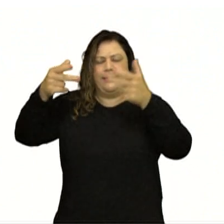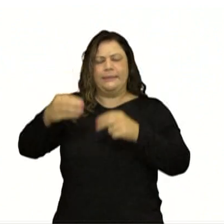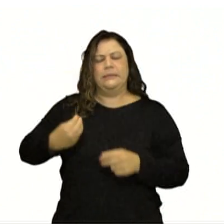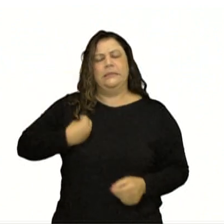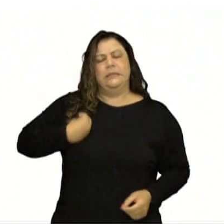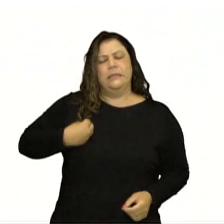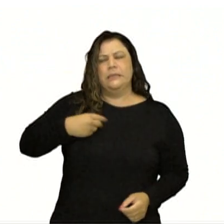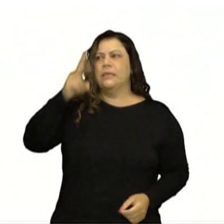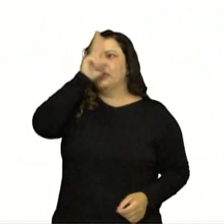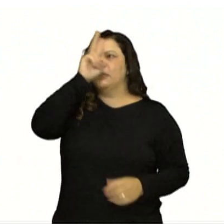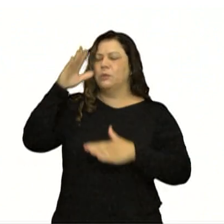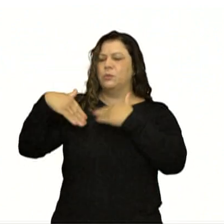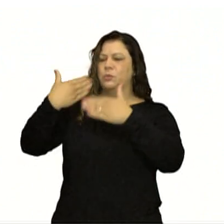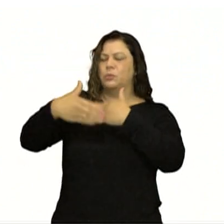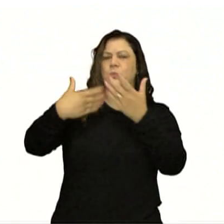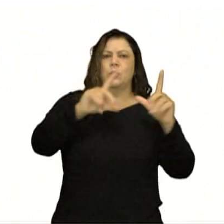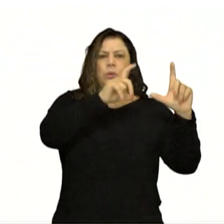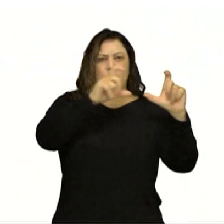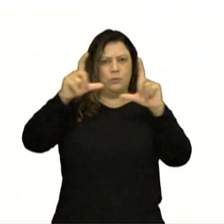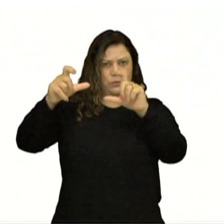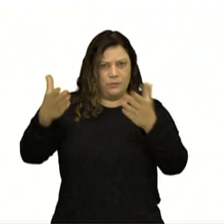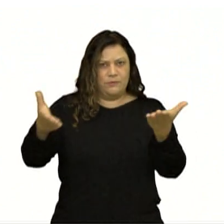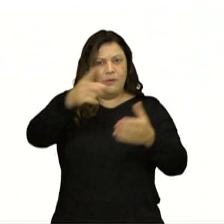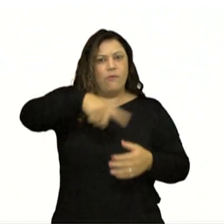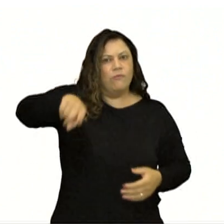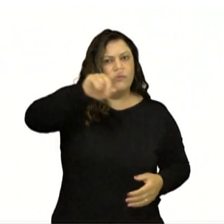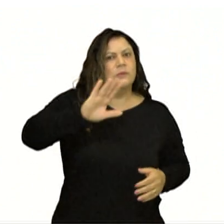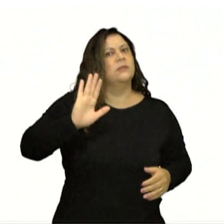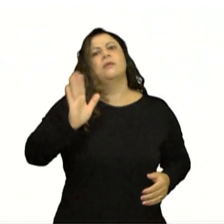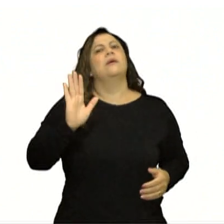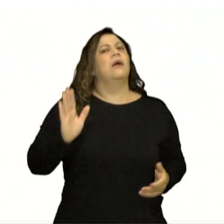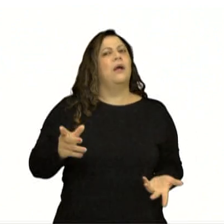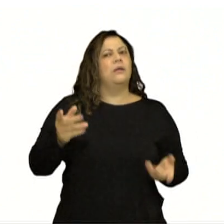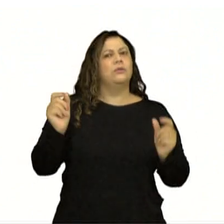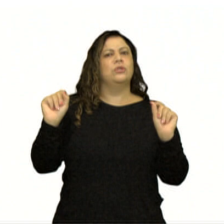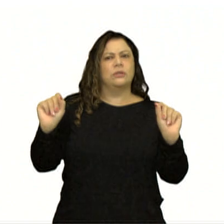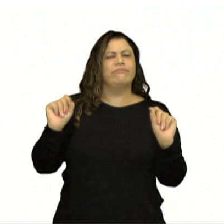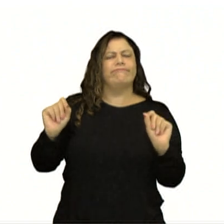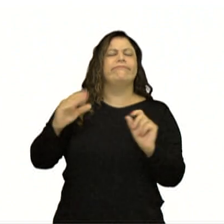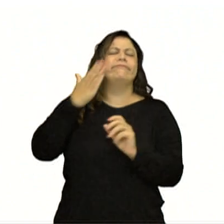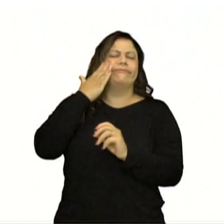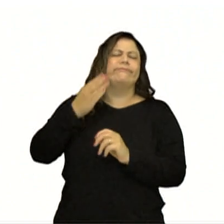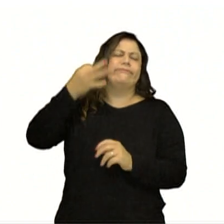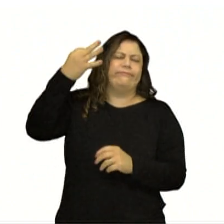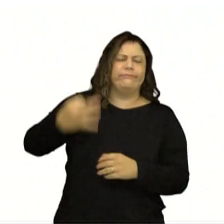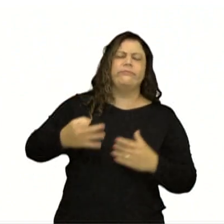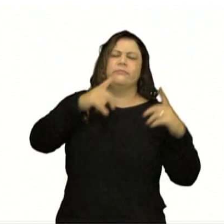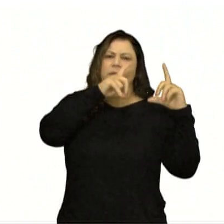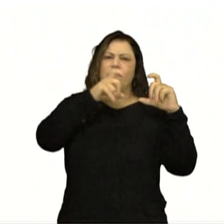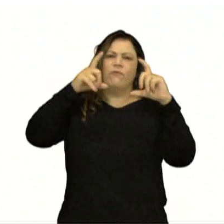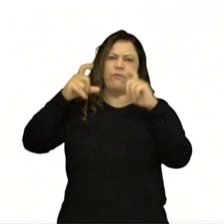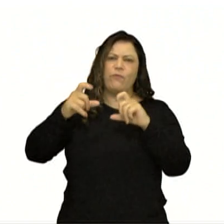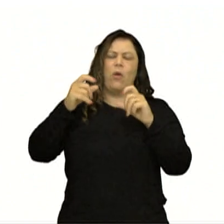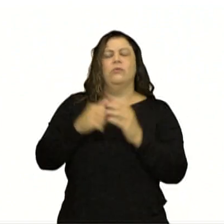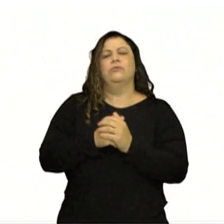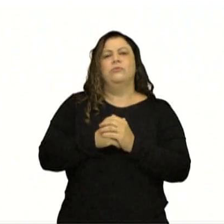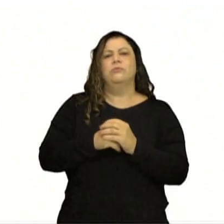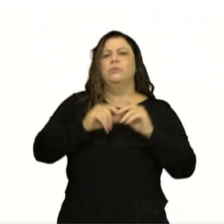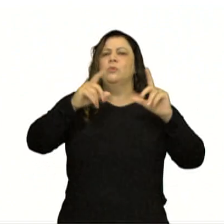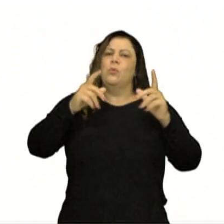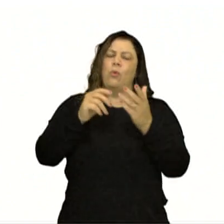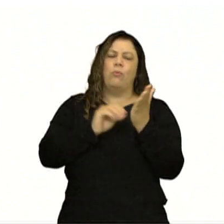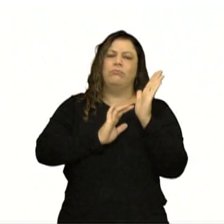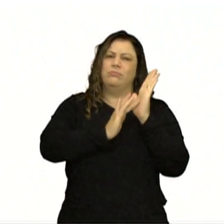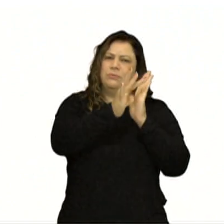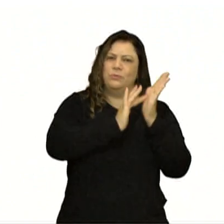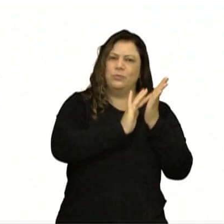da fotografia. Você já tirou, com certeza você já tirou fotos, pelo menos com o seu aparelho celular.